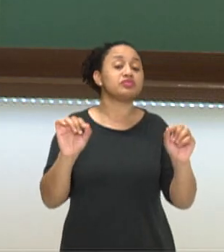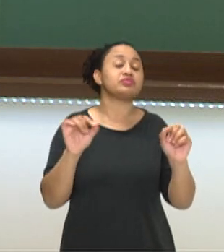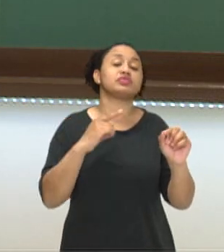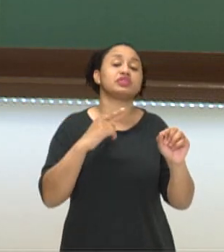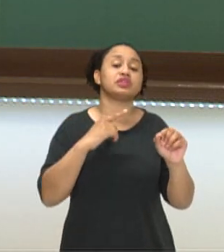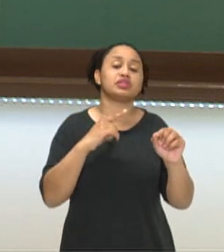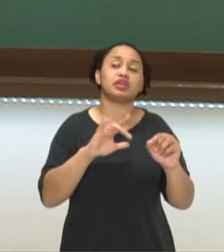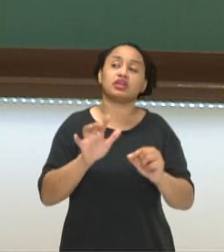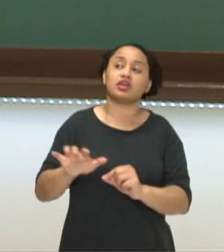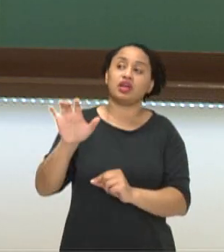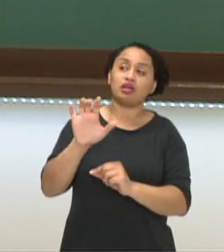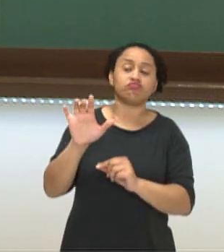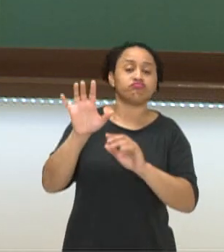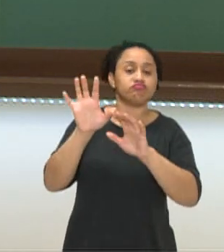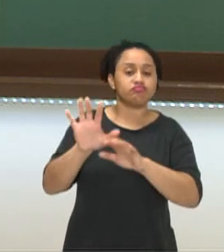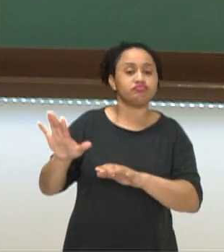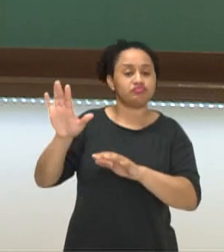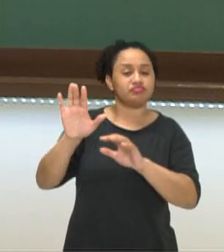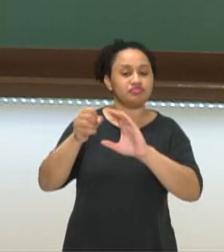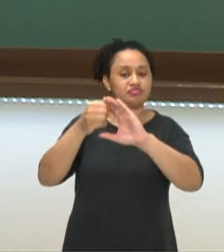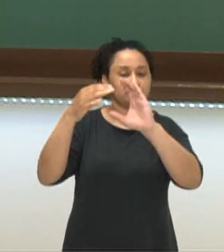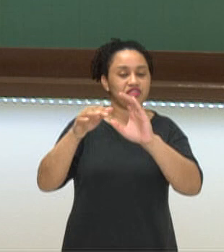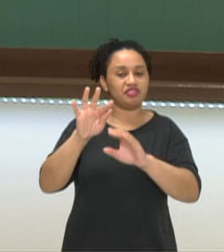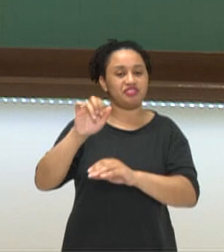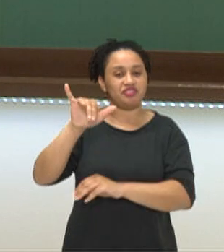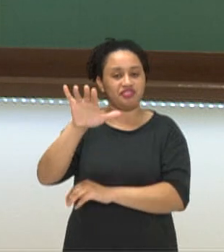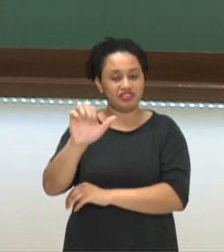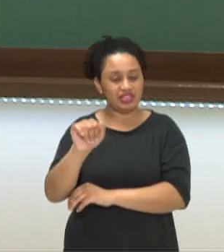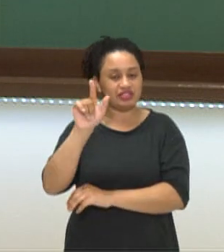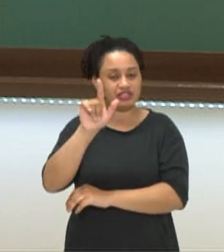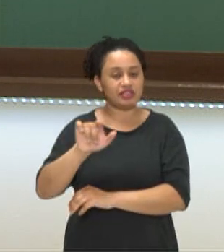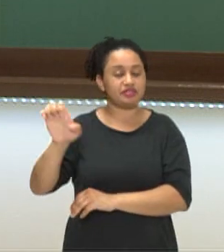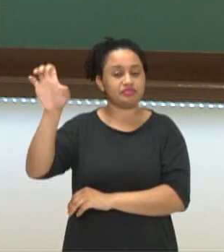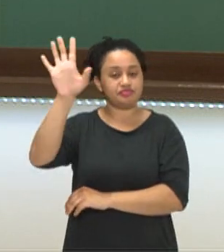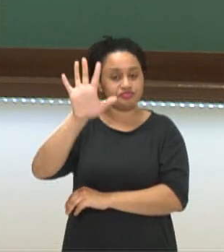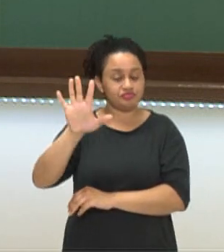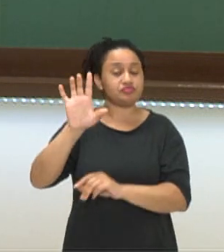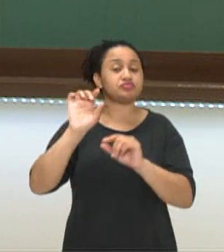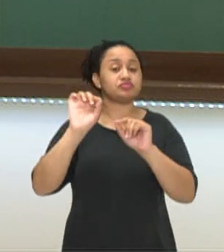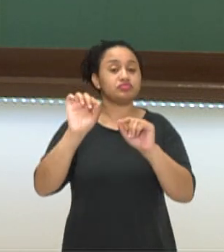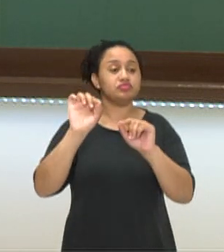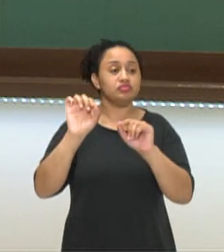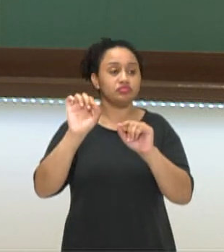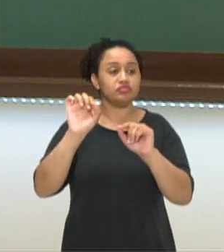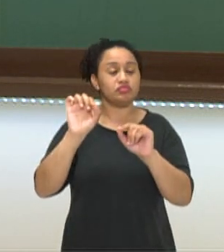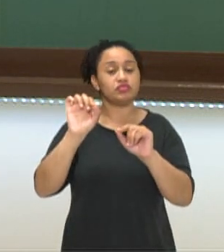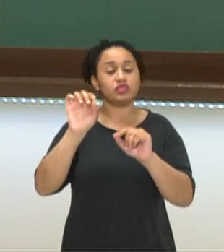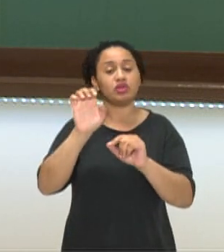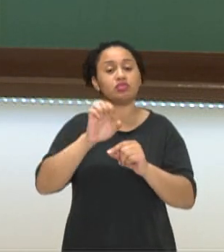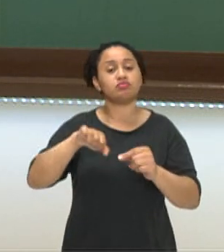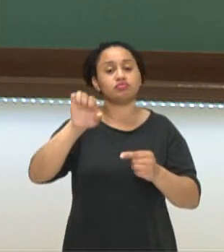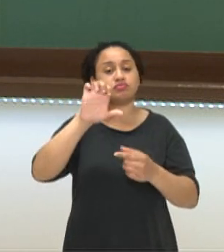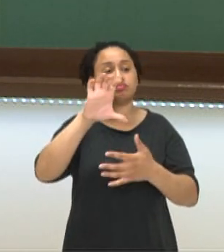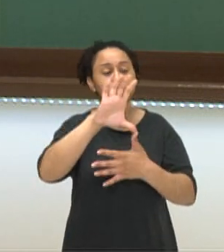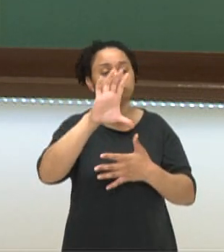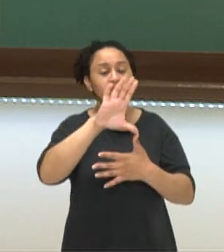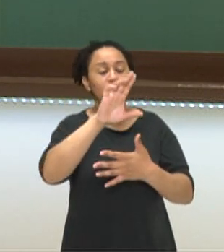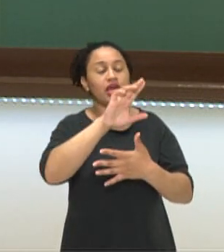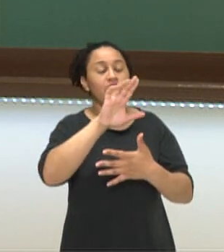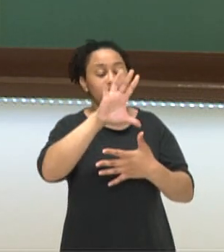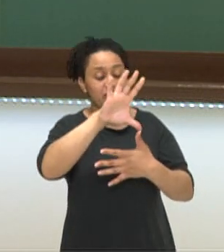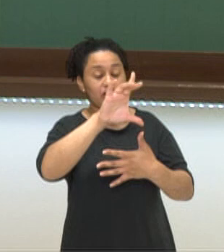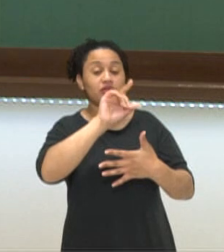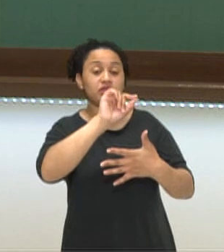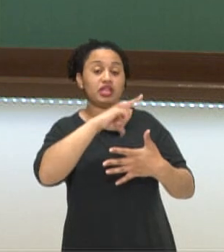regionalização física do continente americano, nós vamos ter a regionalização do continente americano sendo em América do Norte,